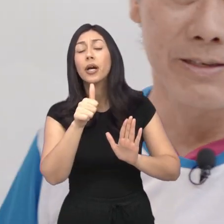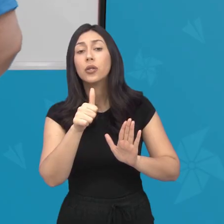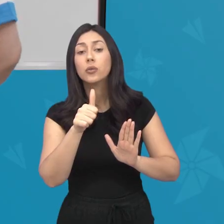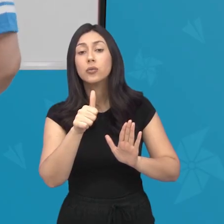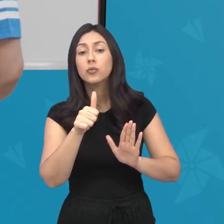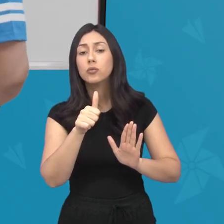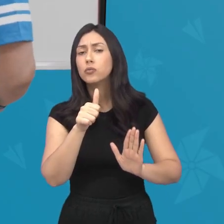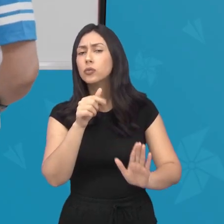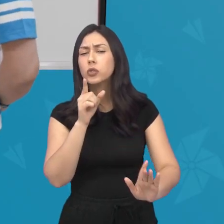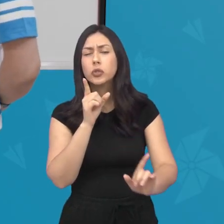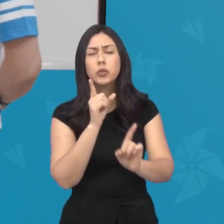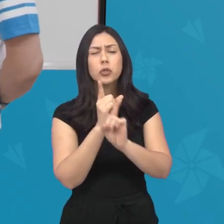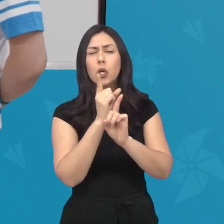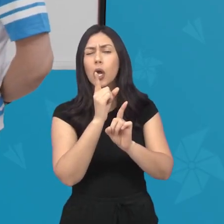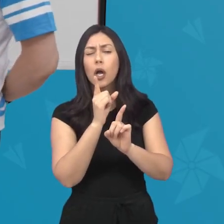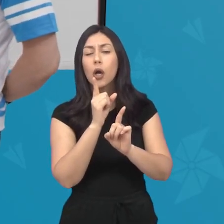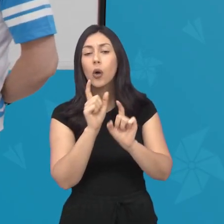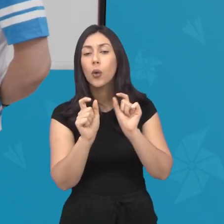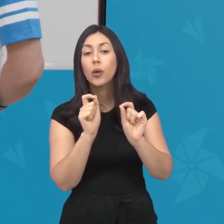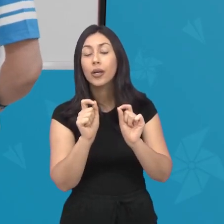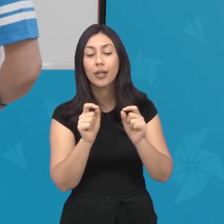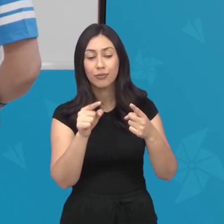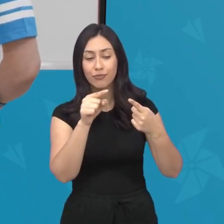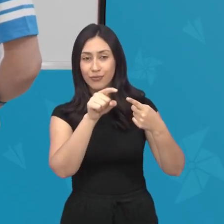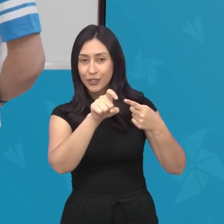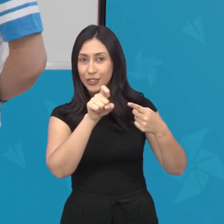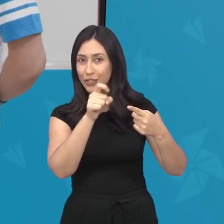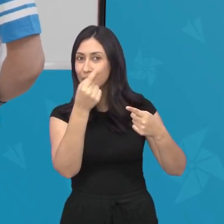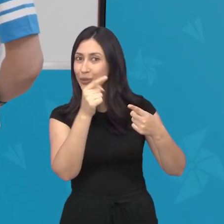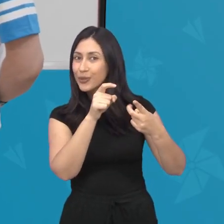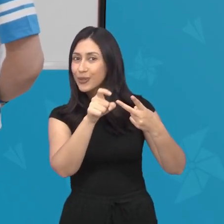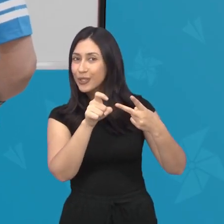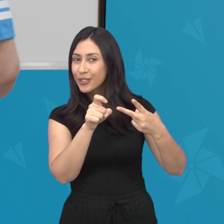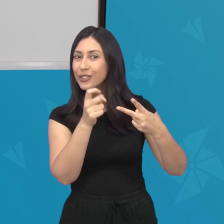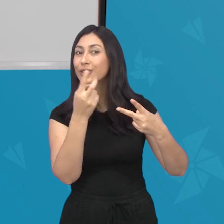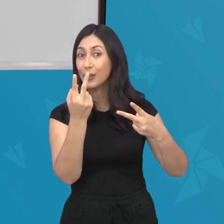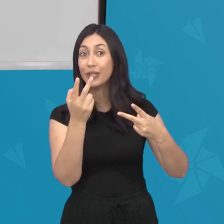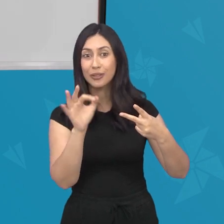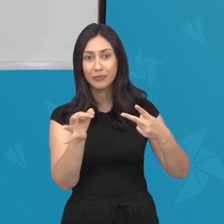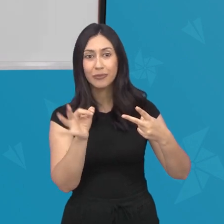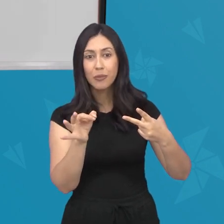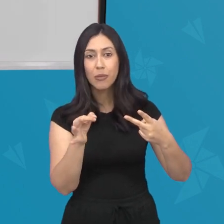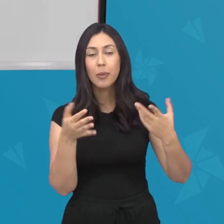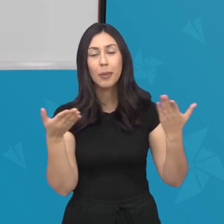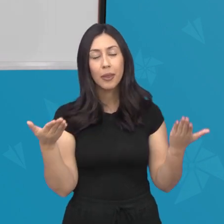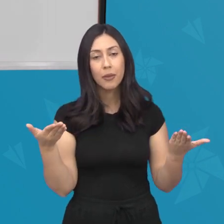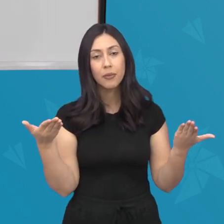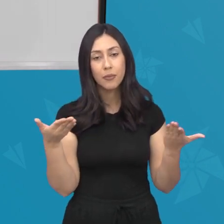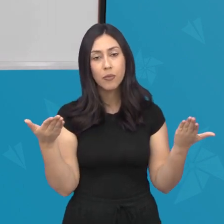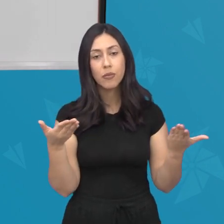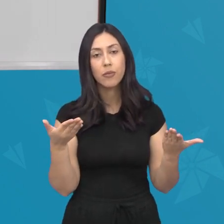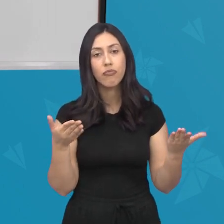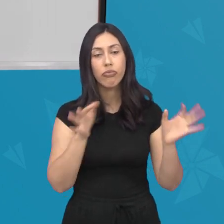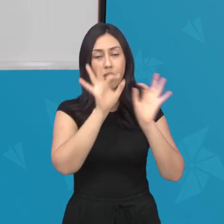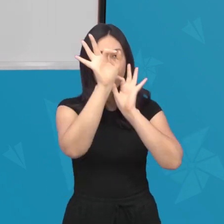gente tem que fazer na função, para identificar bem a função, é achar as raízes. Então nós vamos escrever aqui